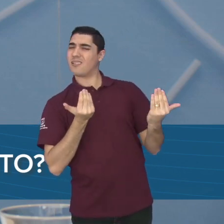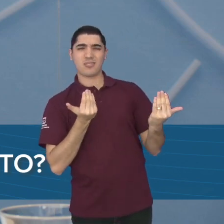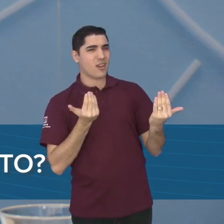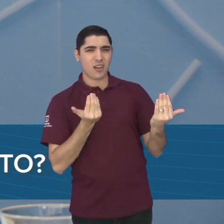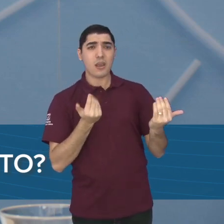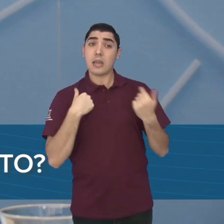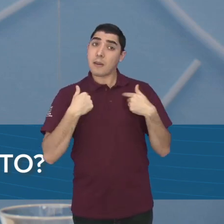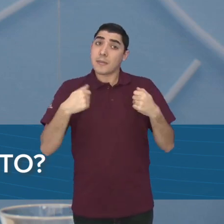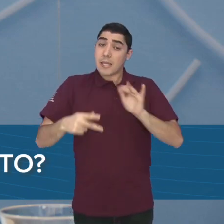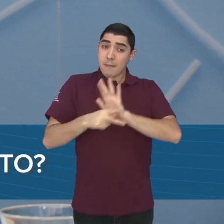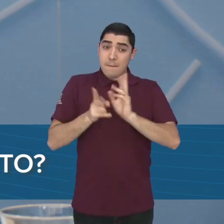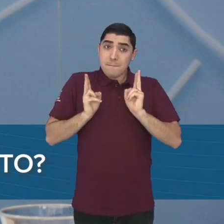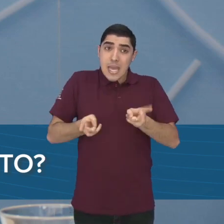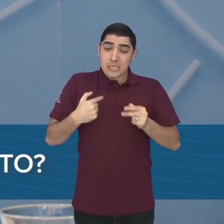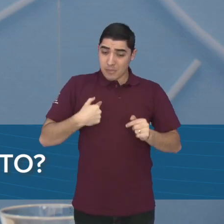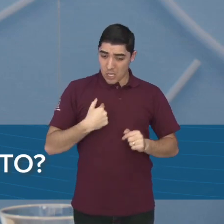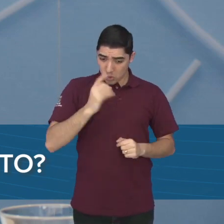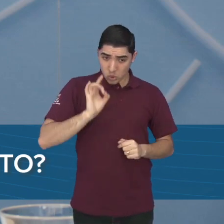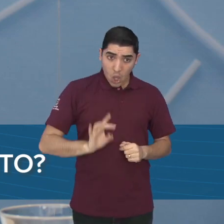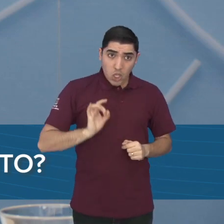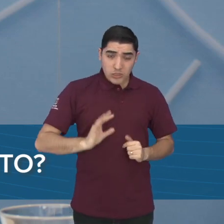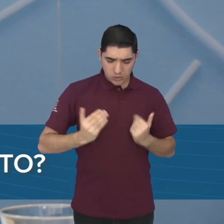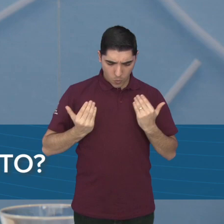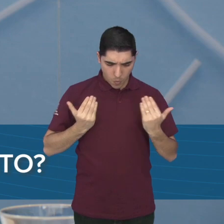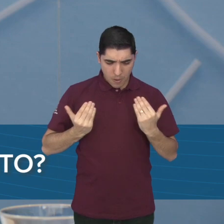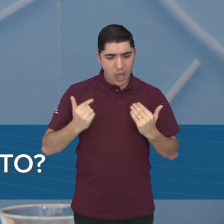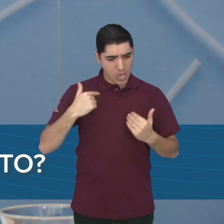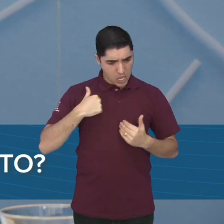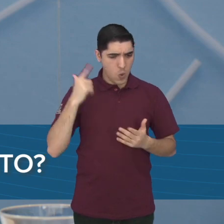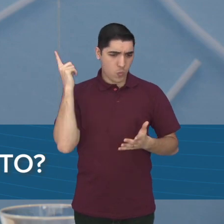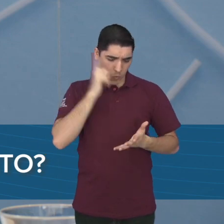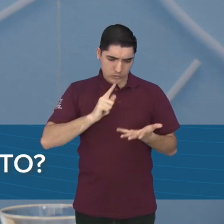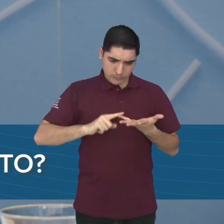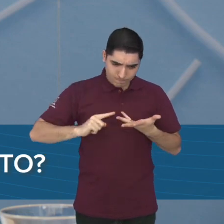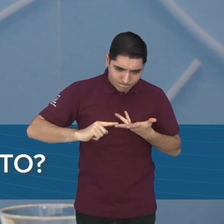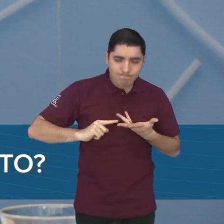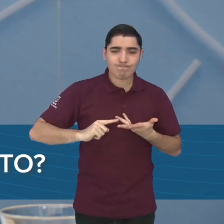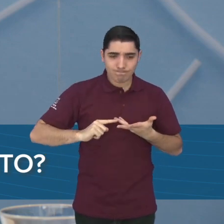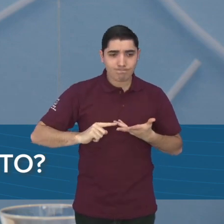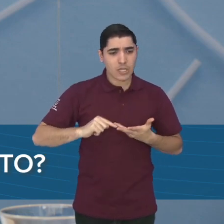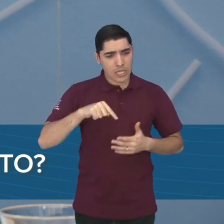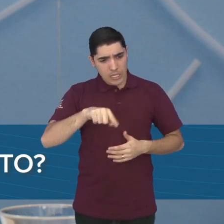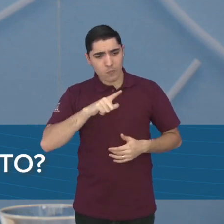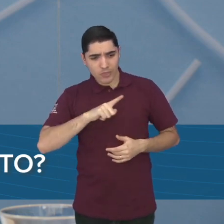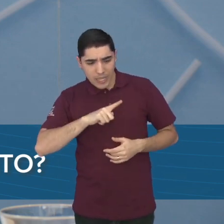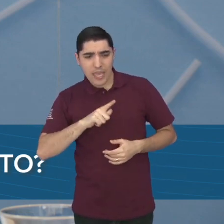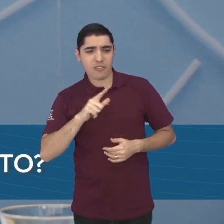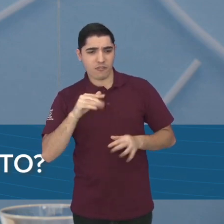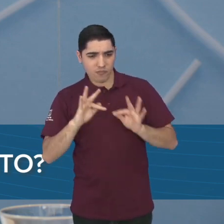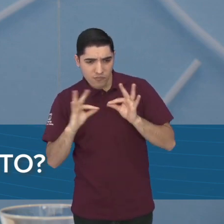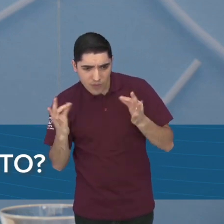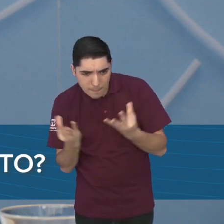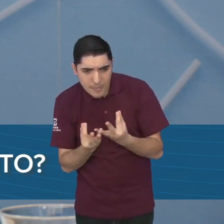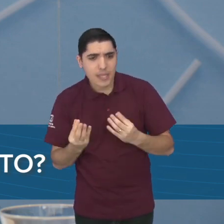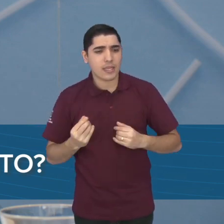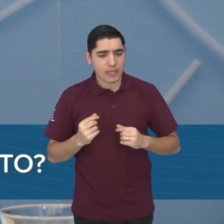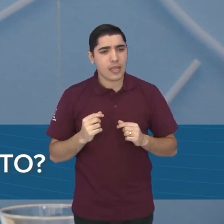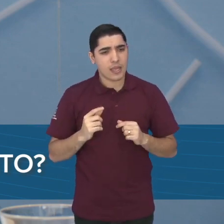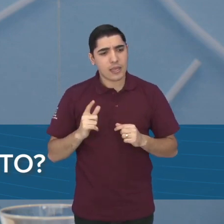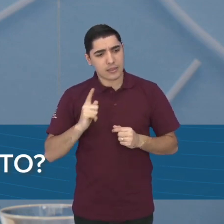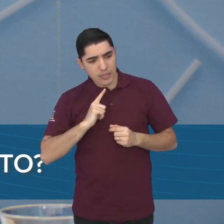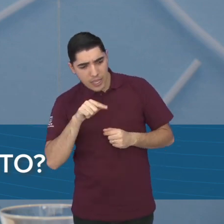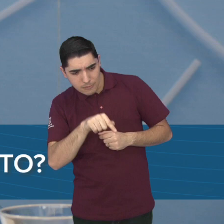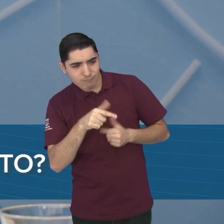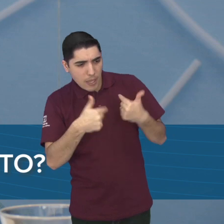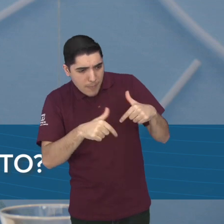cheguei agora, onde que eu posso chegar dentro do tempo que eu tenho disponível, com as demandas que eu tenho, seja de família, é um